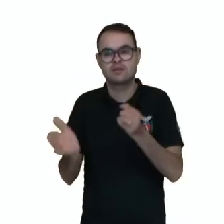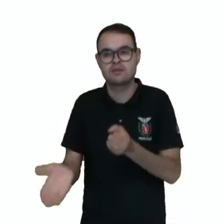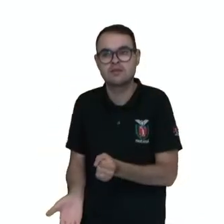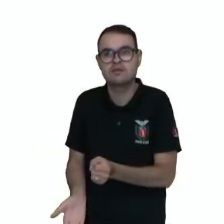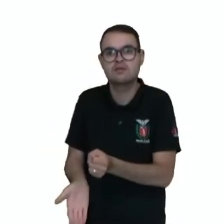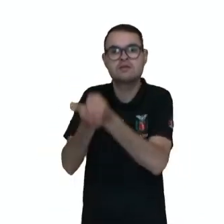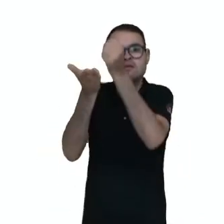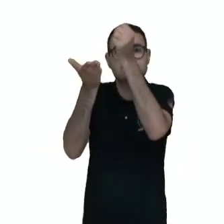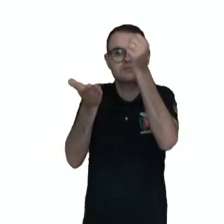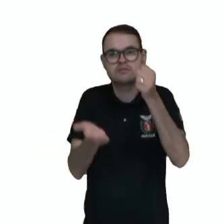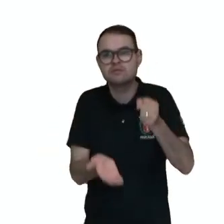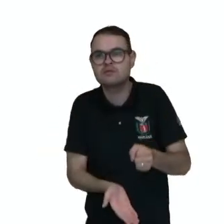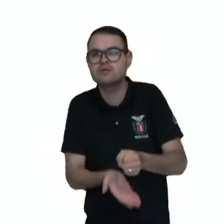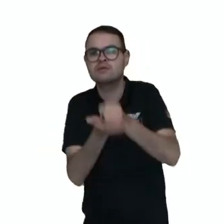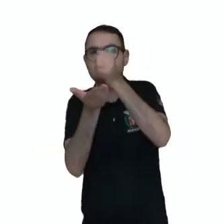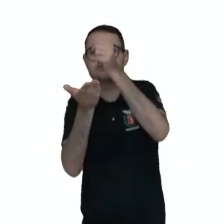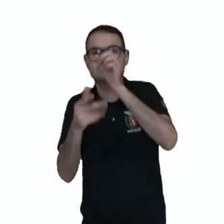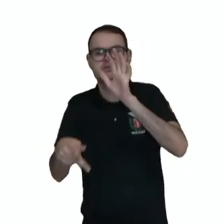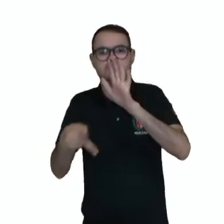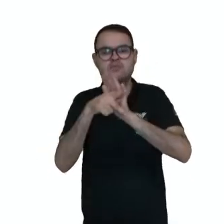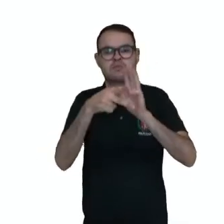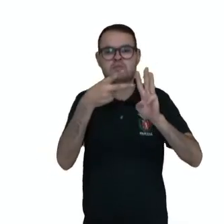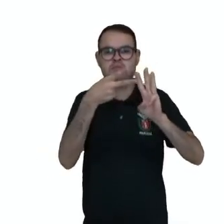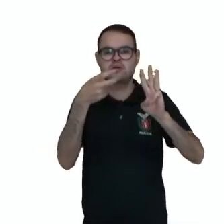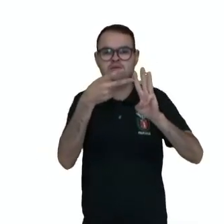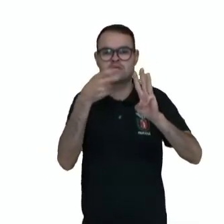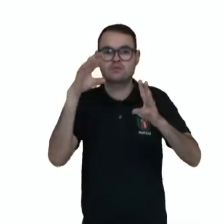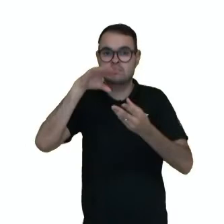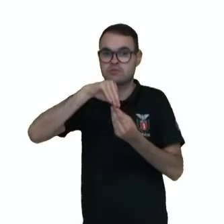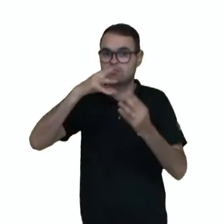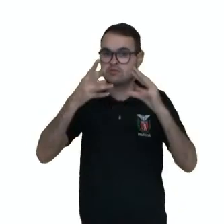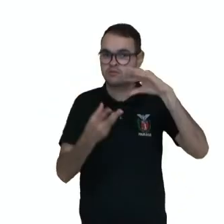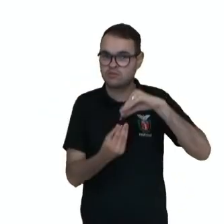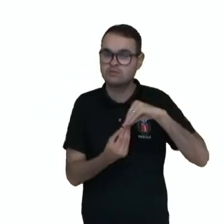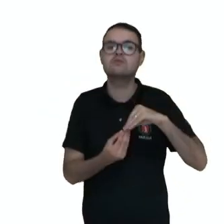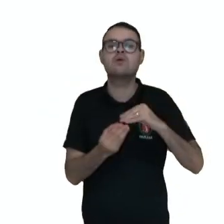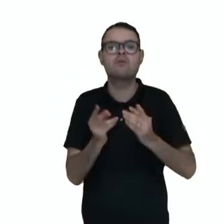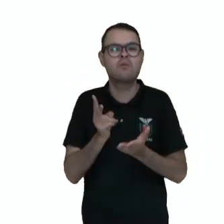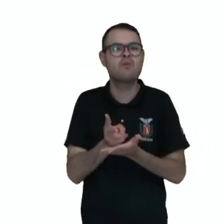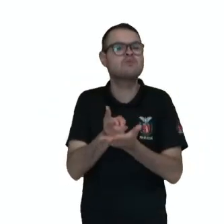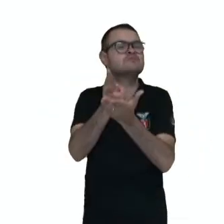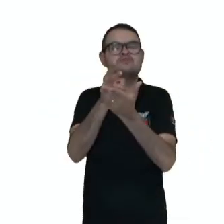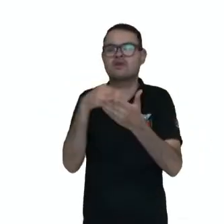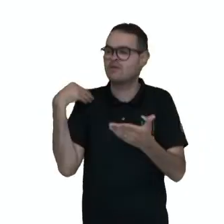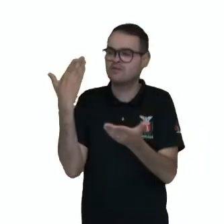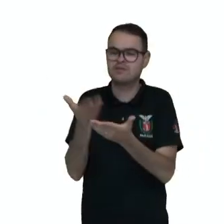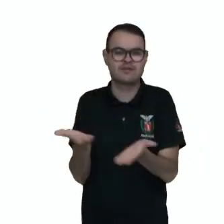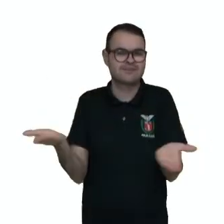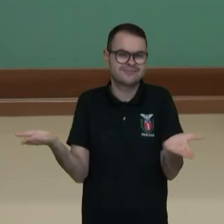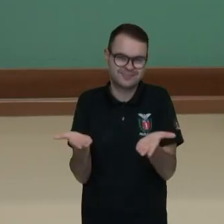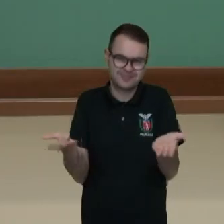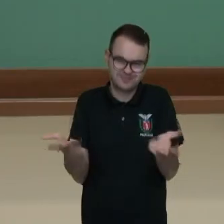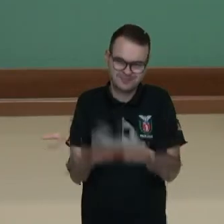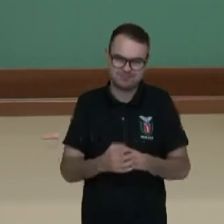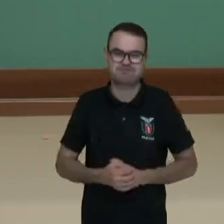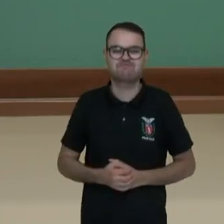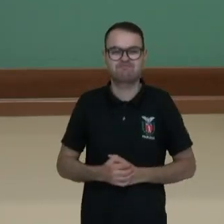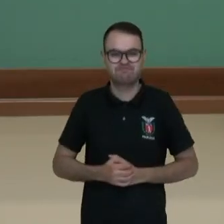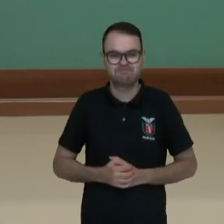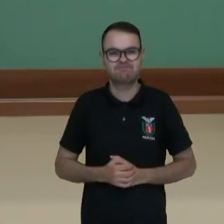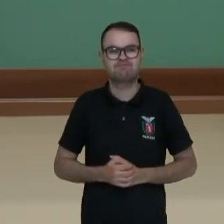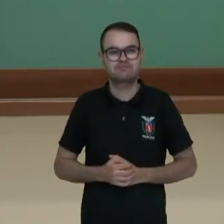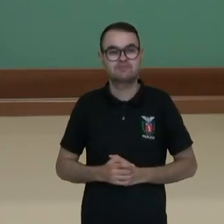peteca, que é uma brincadeira indígena, um artefato produzido pelos indígenas, continua sendo praticada até os dias de